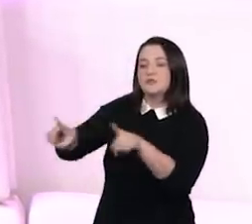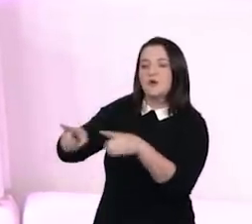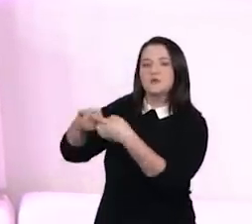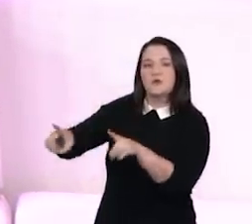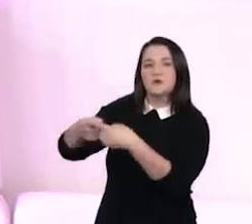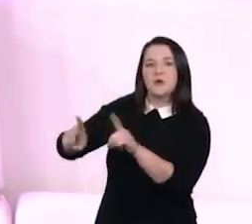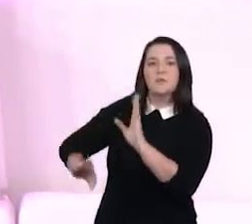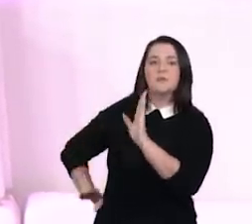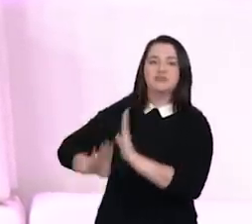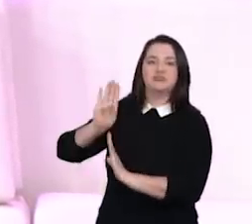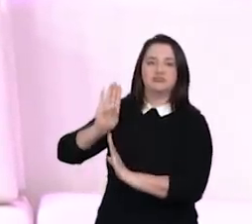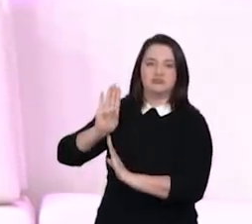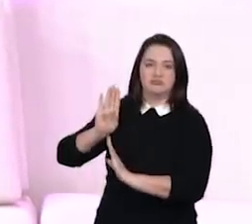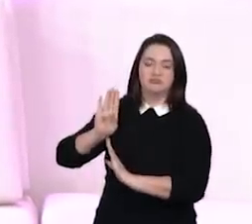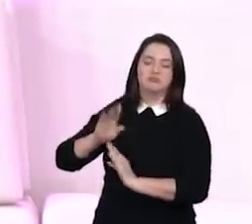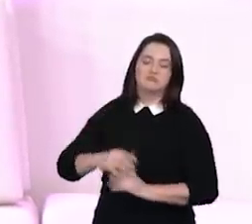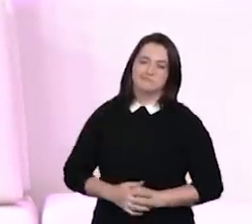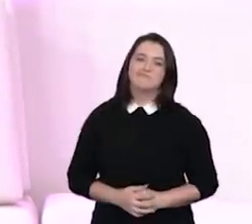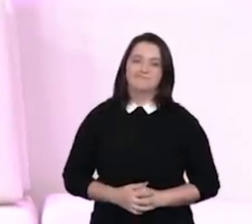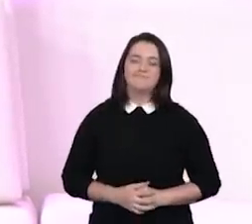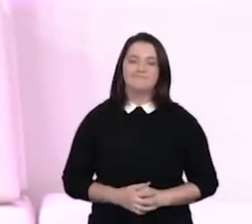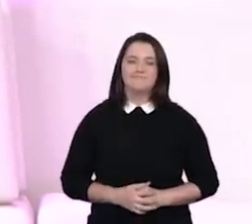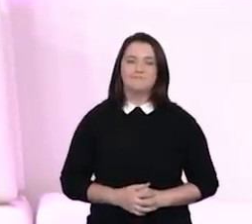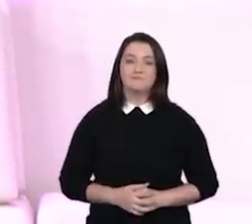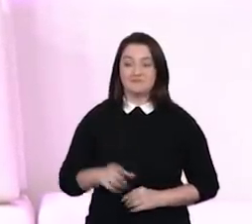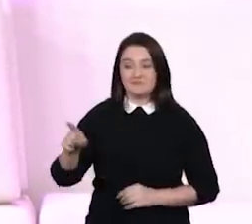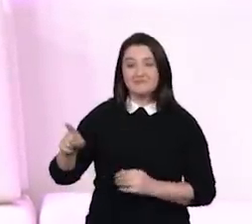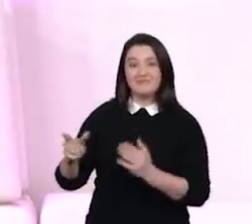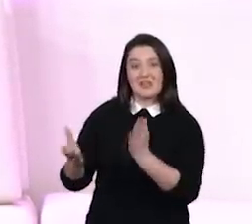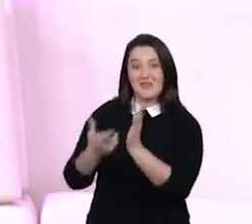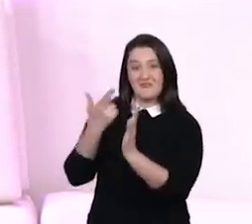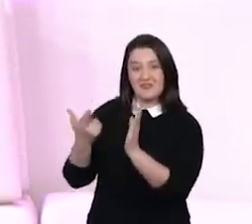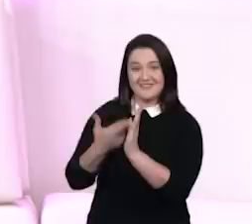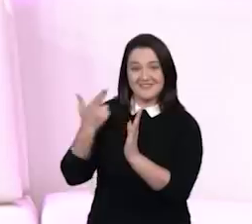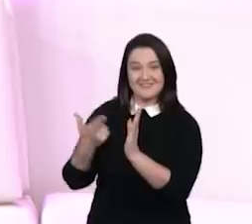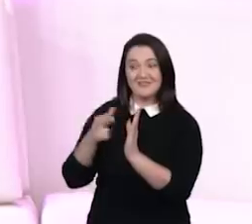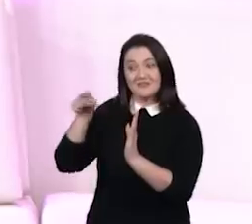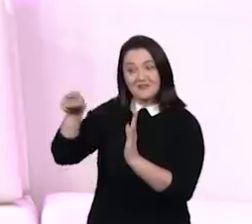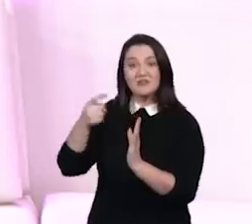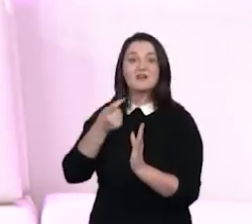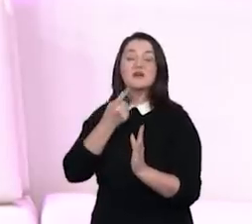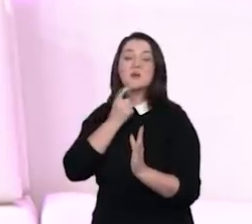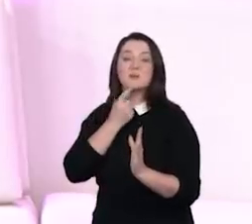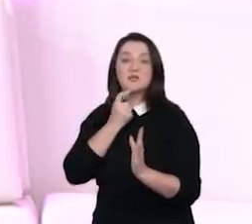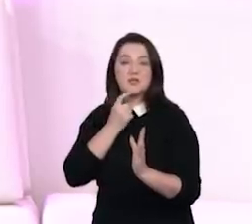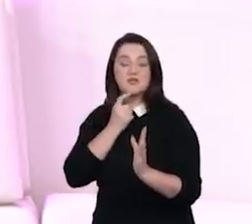Uma matéria que a revista mesmo da cidade publicou agora, no mês de maio